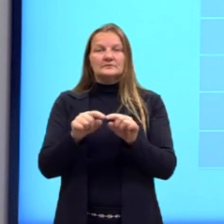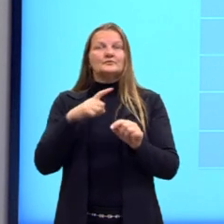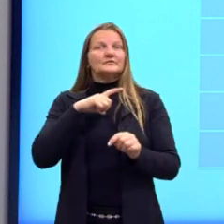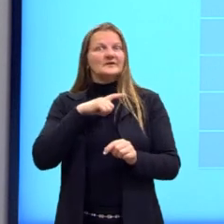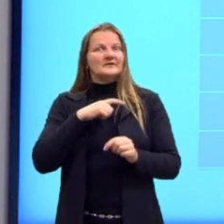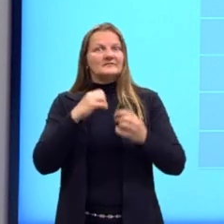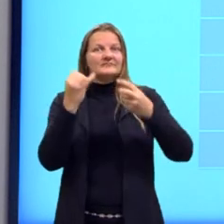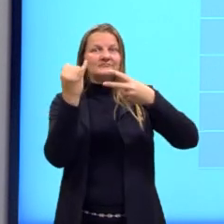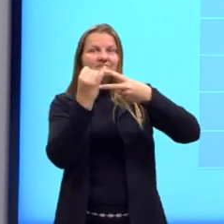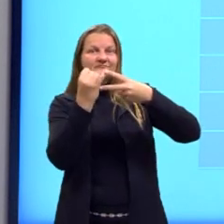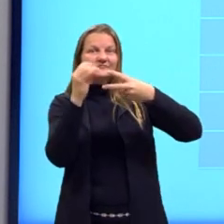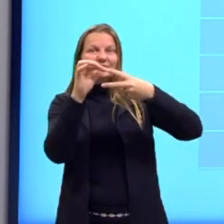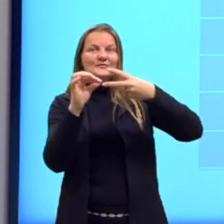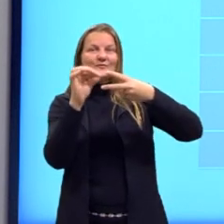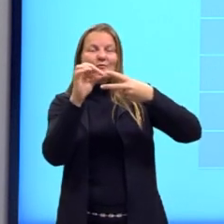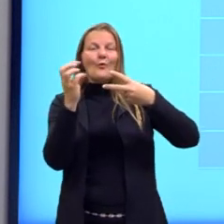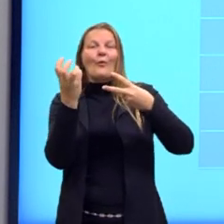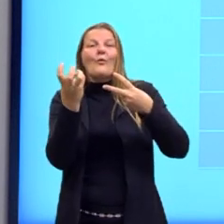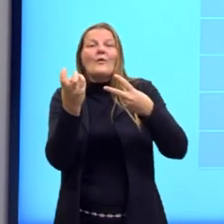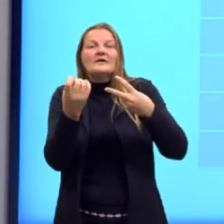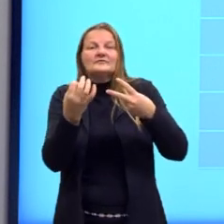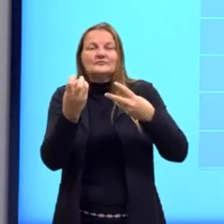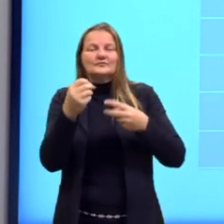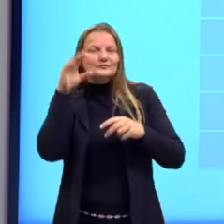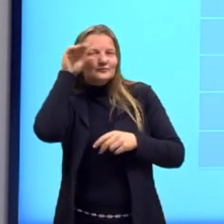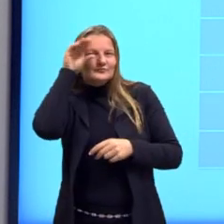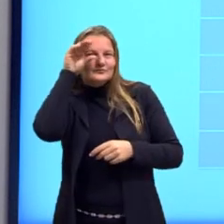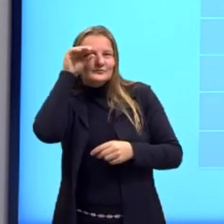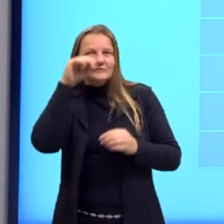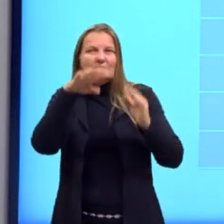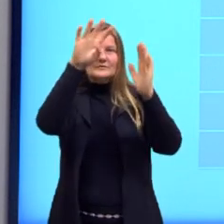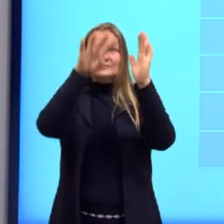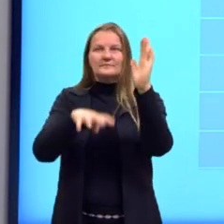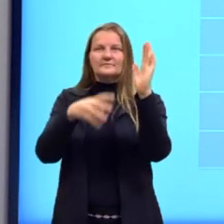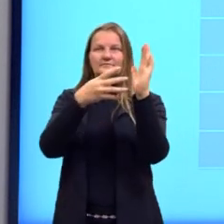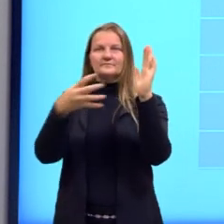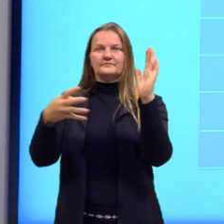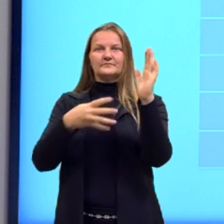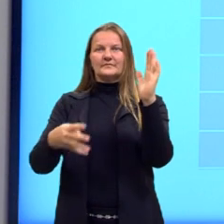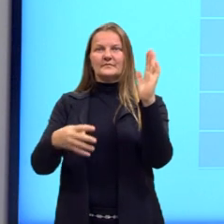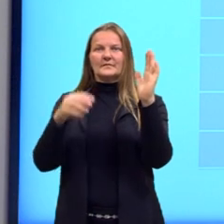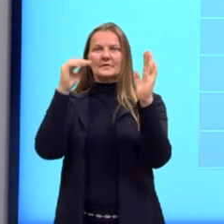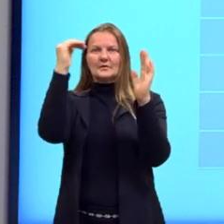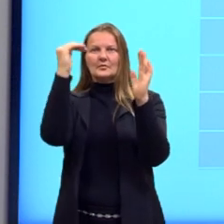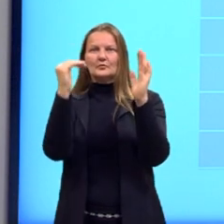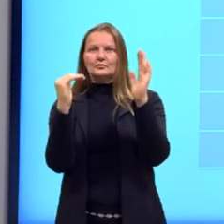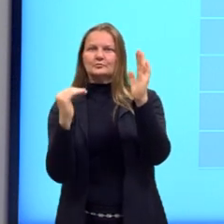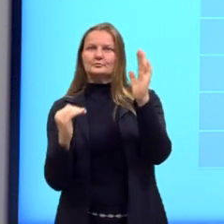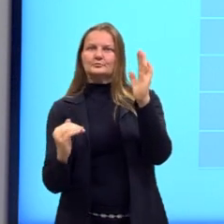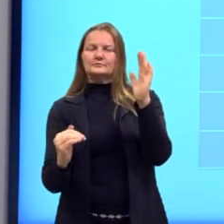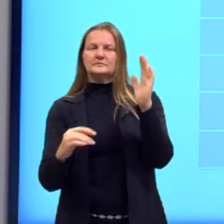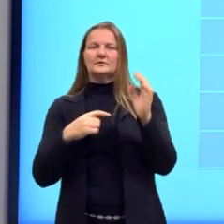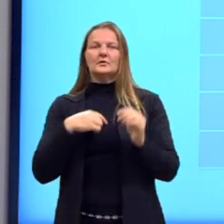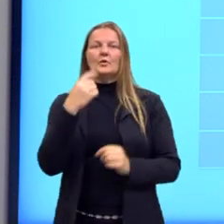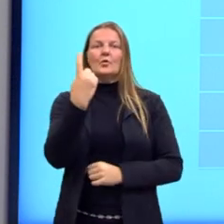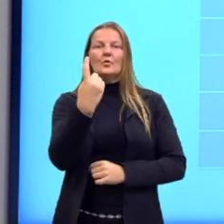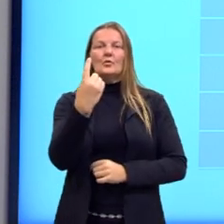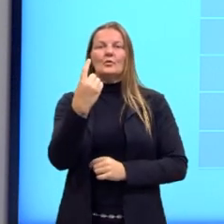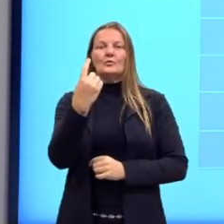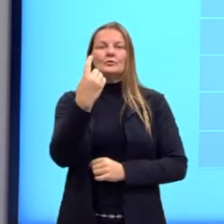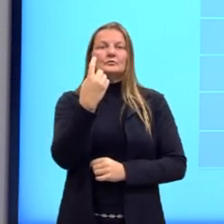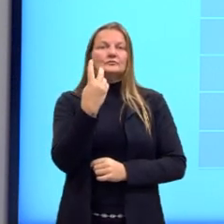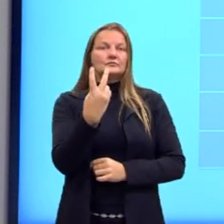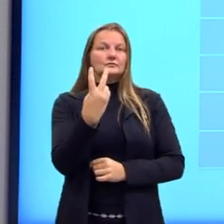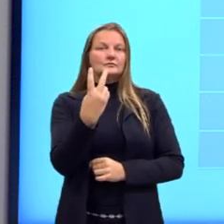este polígono tem né ou o número de lados Observe na tabelinha que eu coloquei para vocês que um lado e